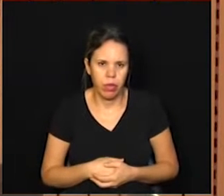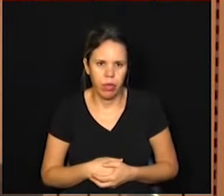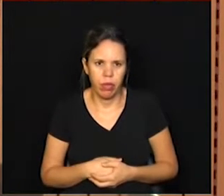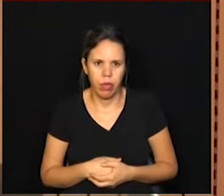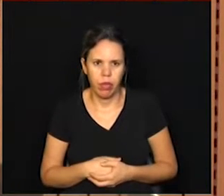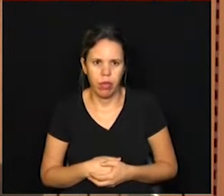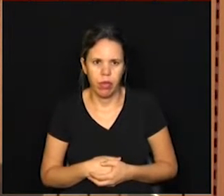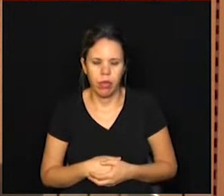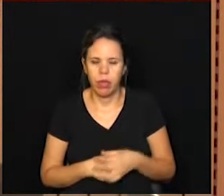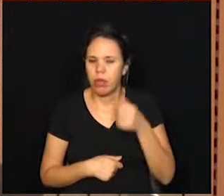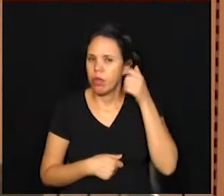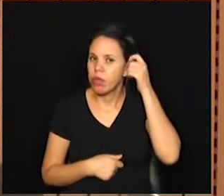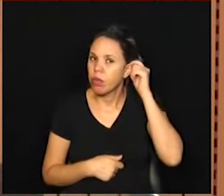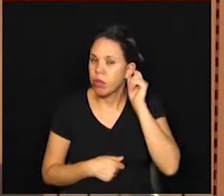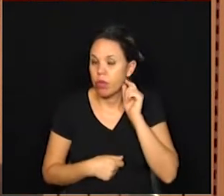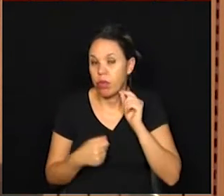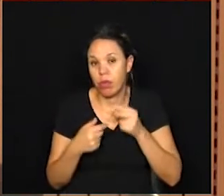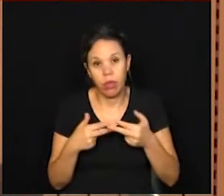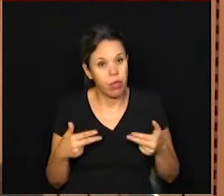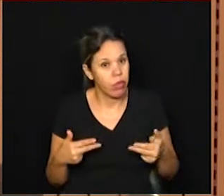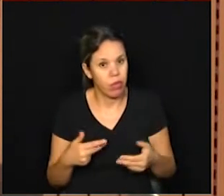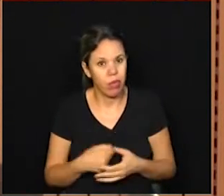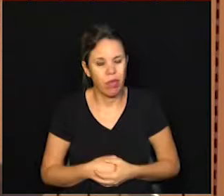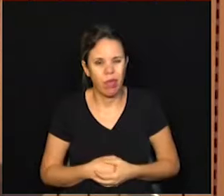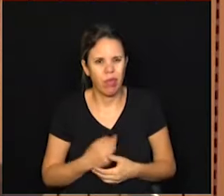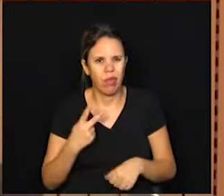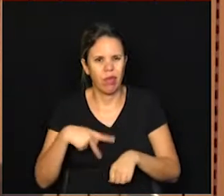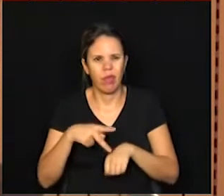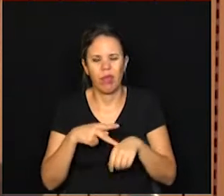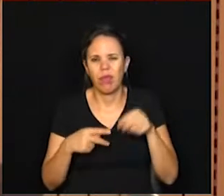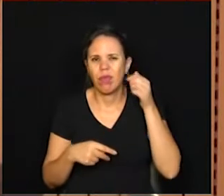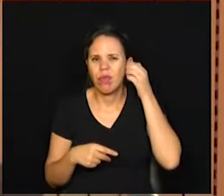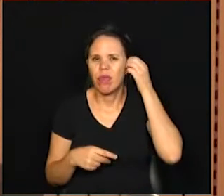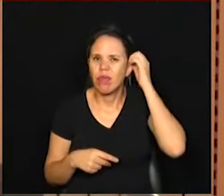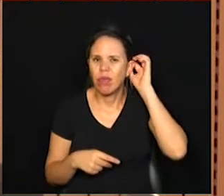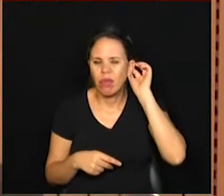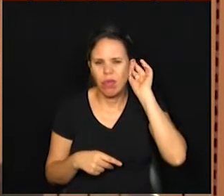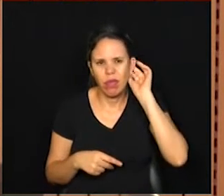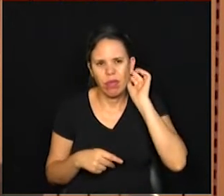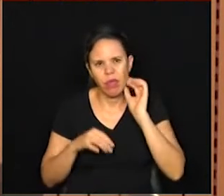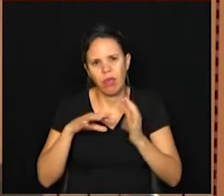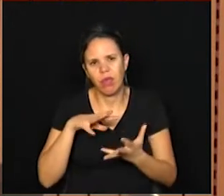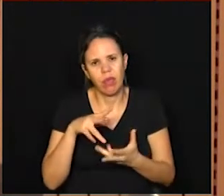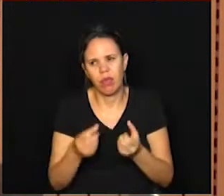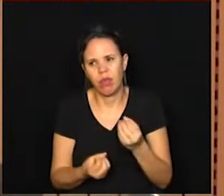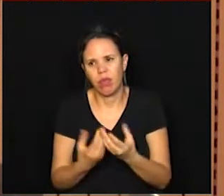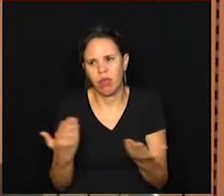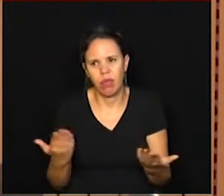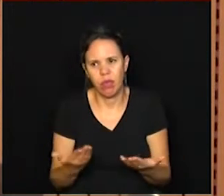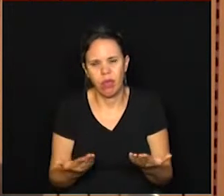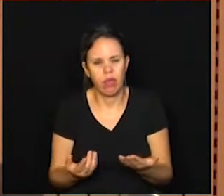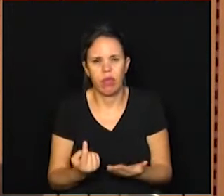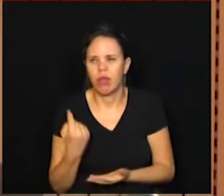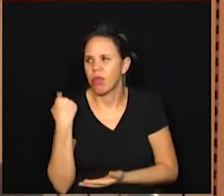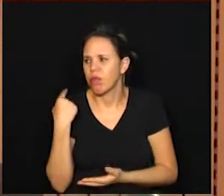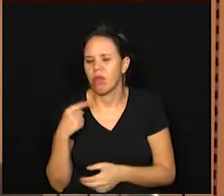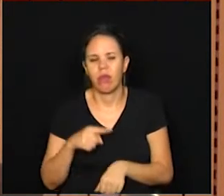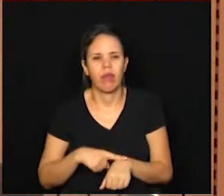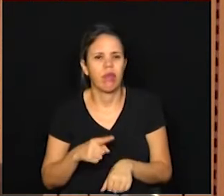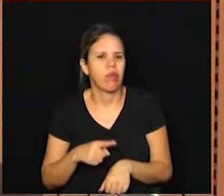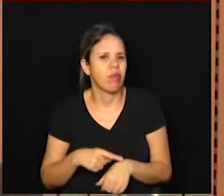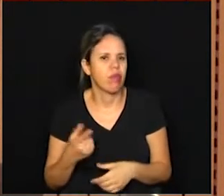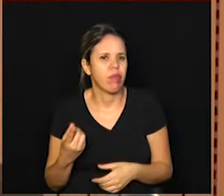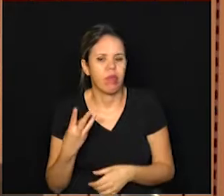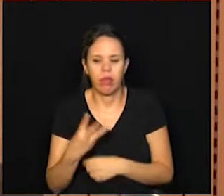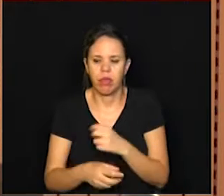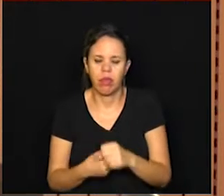que isso é uma coisa que num país de maior desenvolvimento do mundo aconteceu agora recentemente, há coisa de